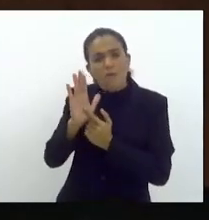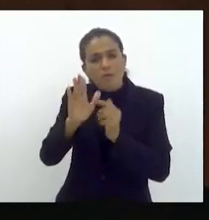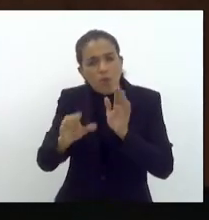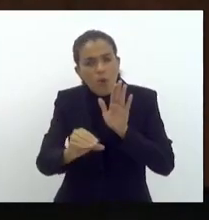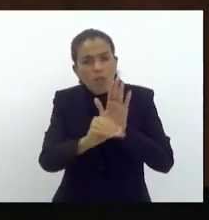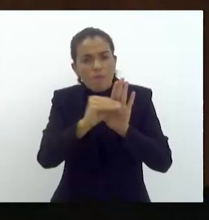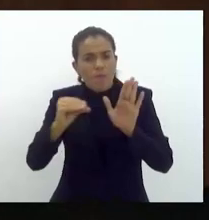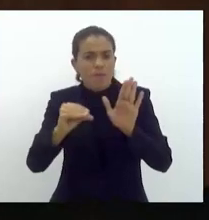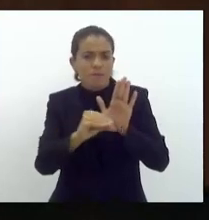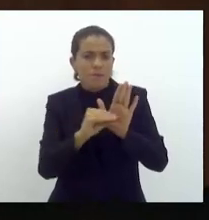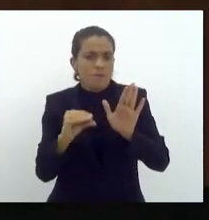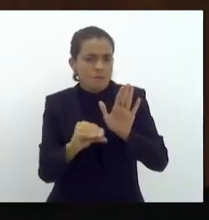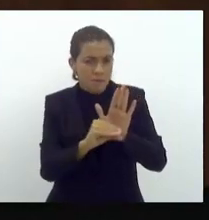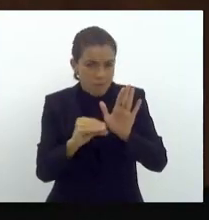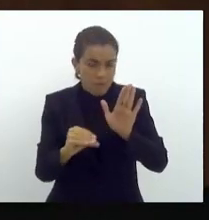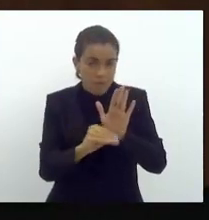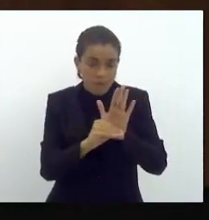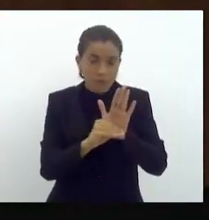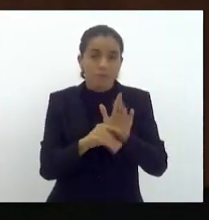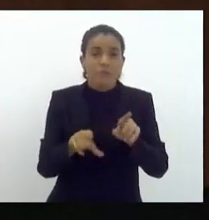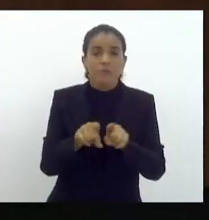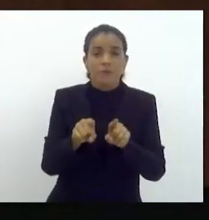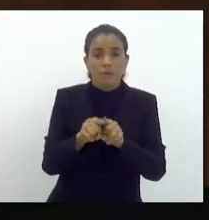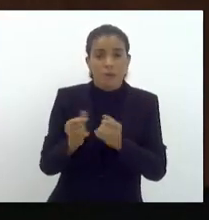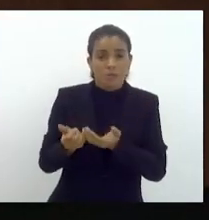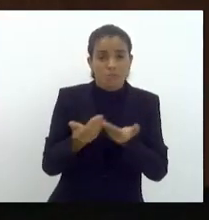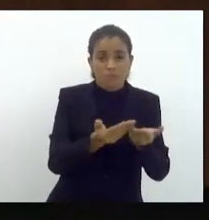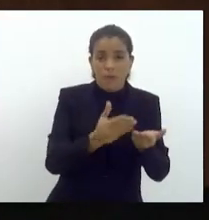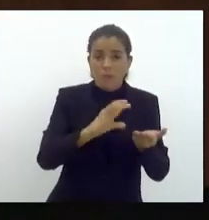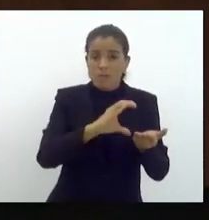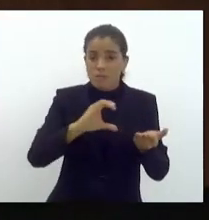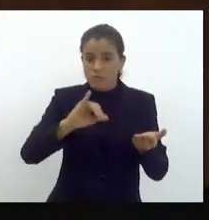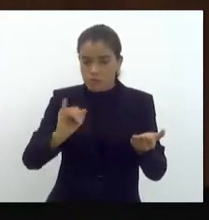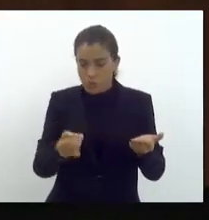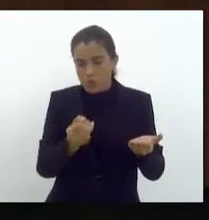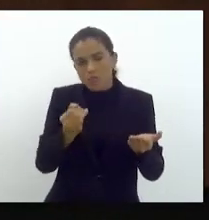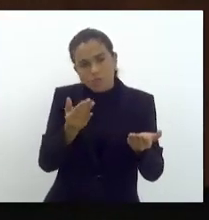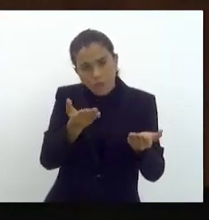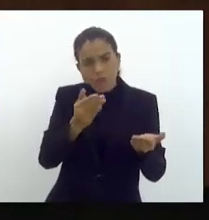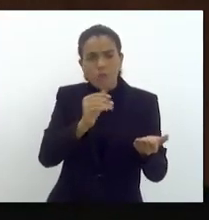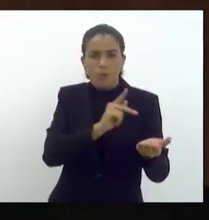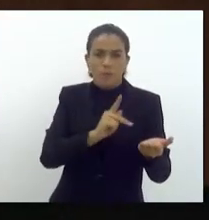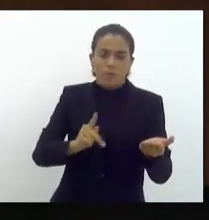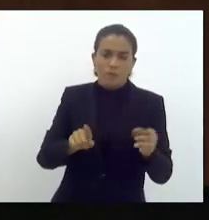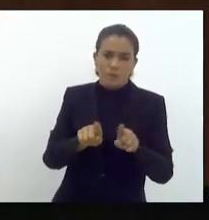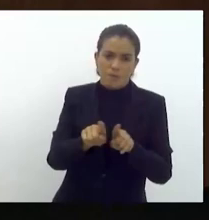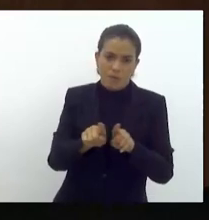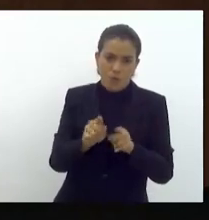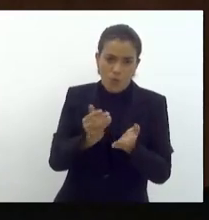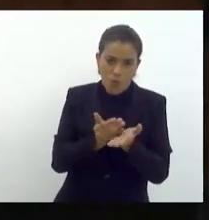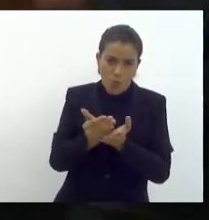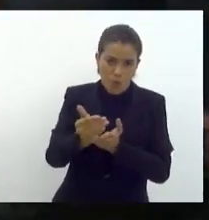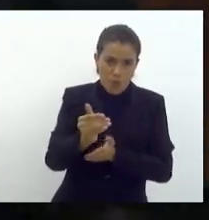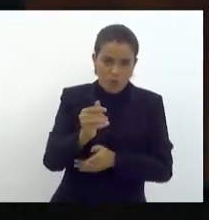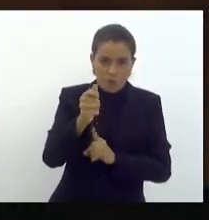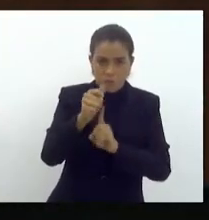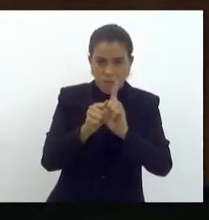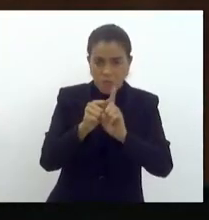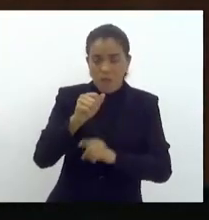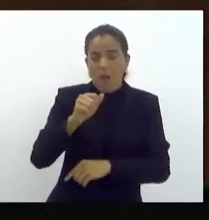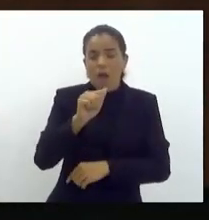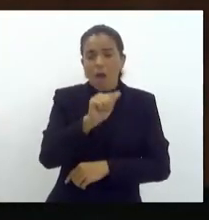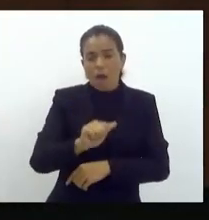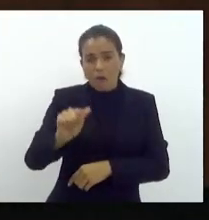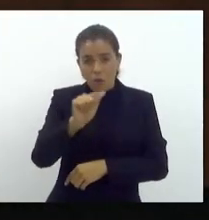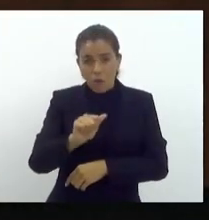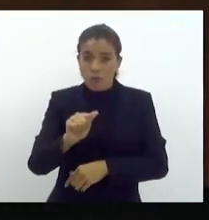emendas inclusive para as ccj e que vossa excelência se comprometeu de Logo no início de agosto o